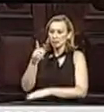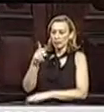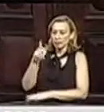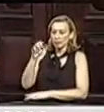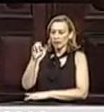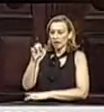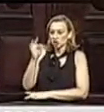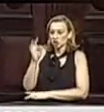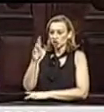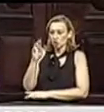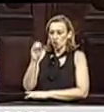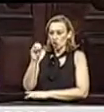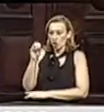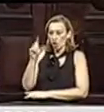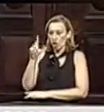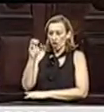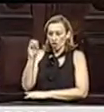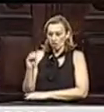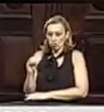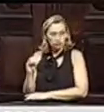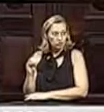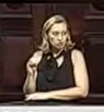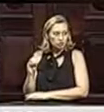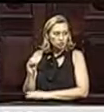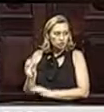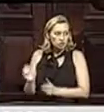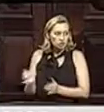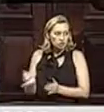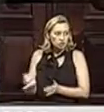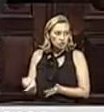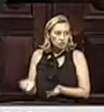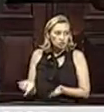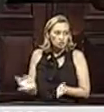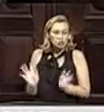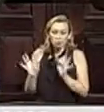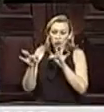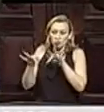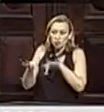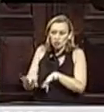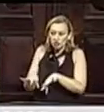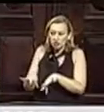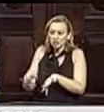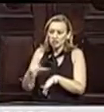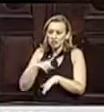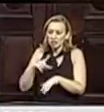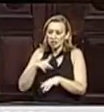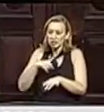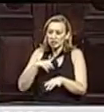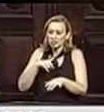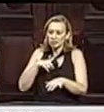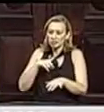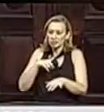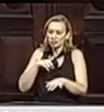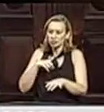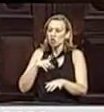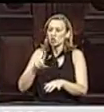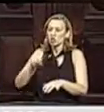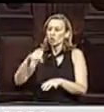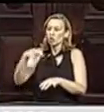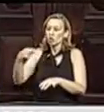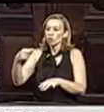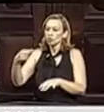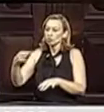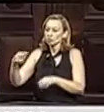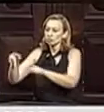E, por conta do fim do monopólio, veio a abertura do mercado para outras empresas estrangeiras poderem fazer prospecção no